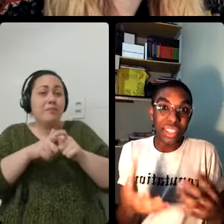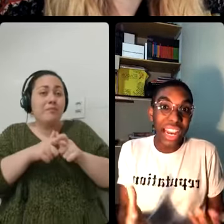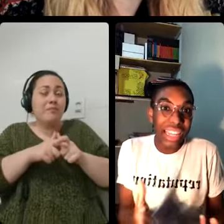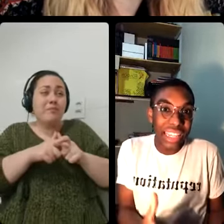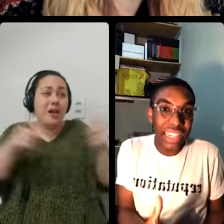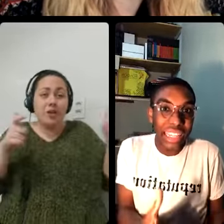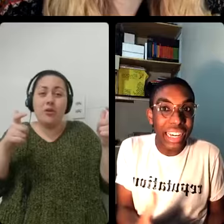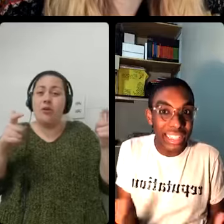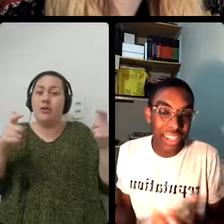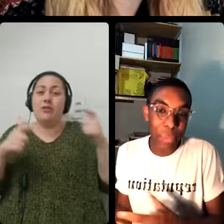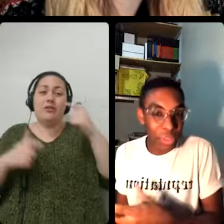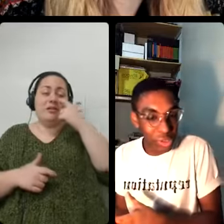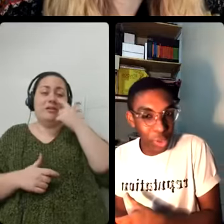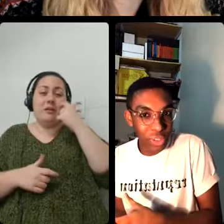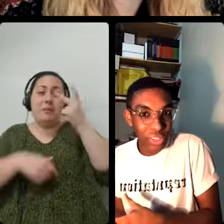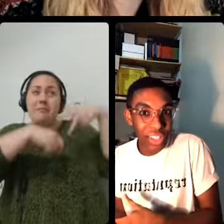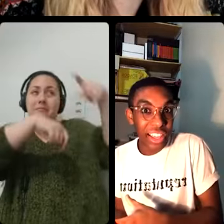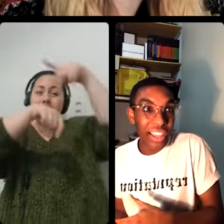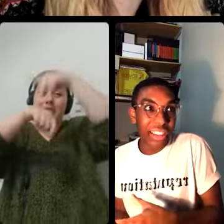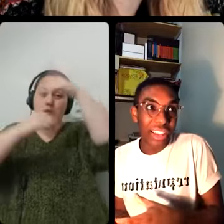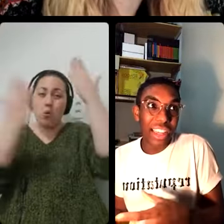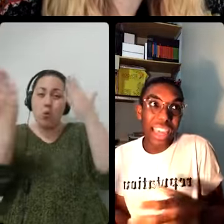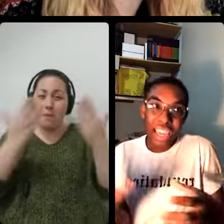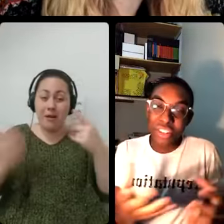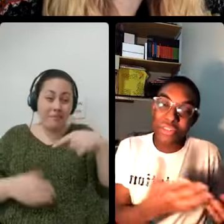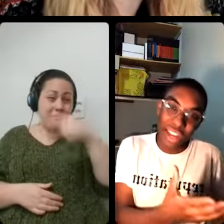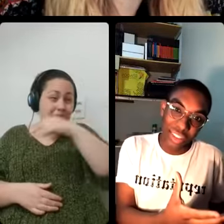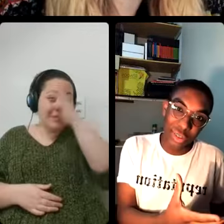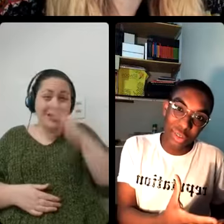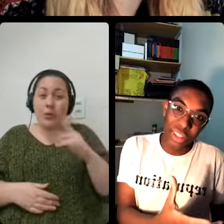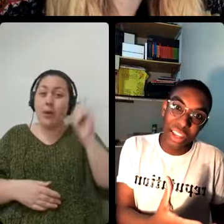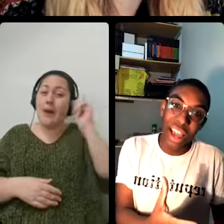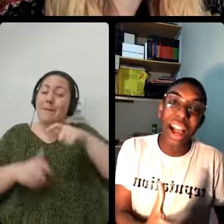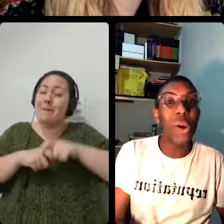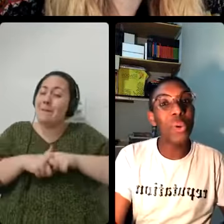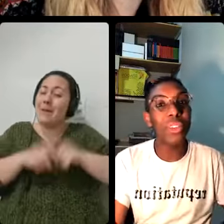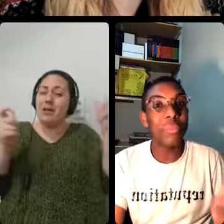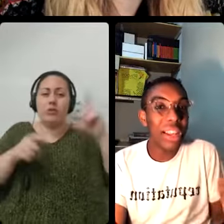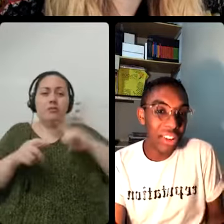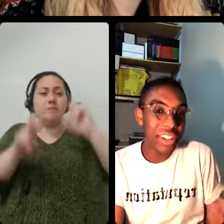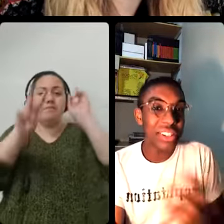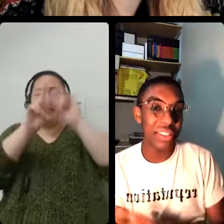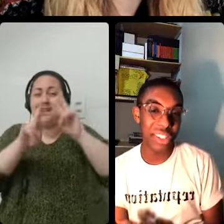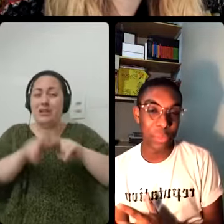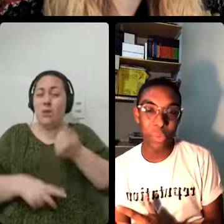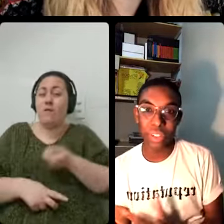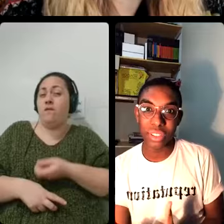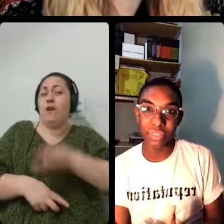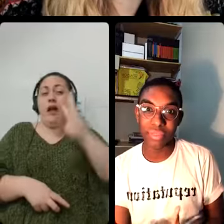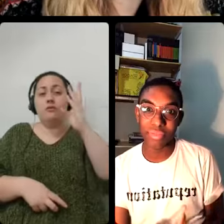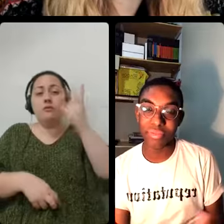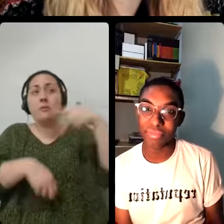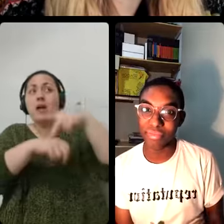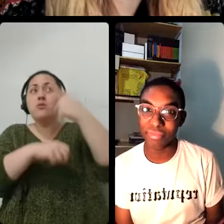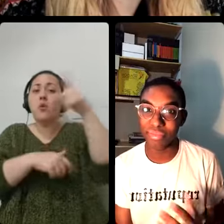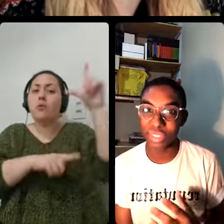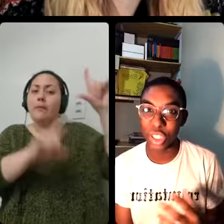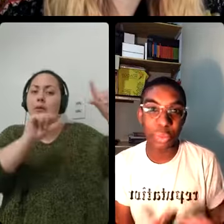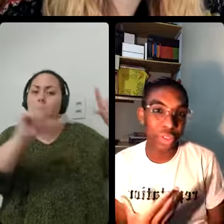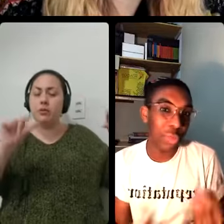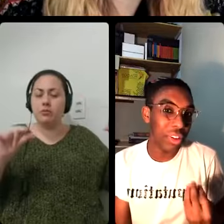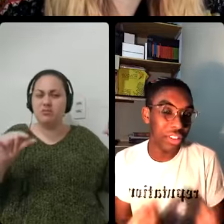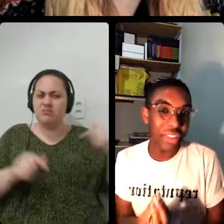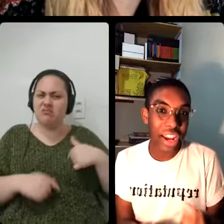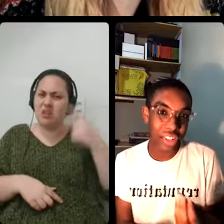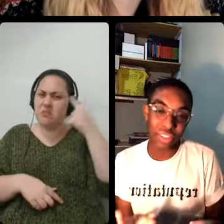assim, será que encarcerar pessoas é, de fato, algo que melhore a segurança pública?